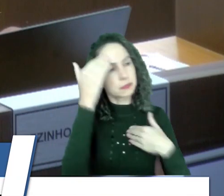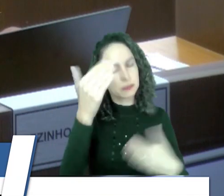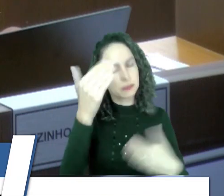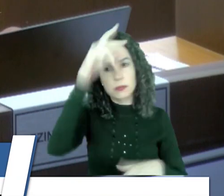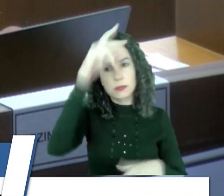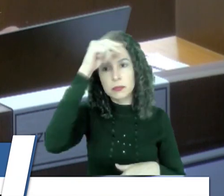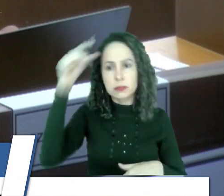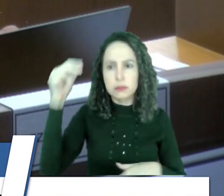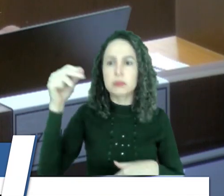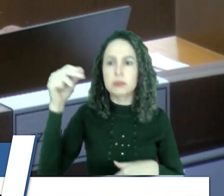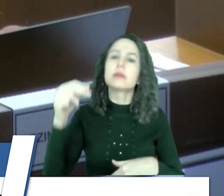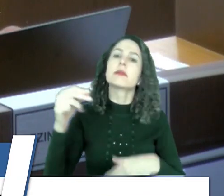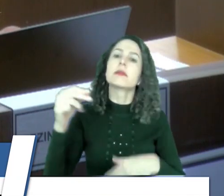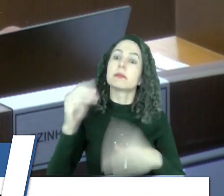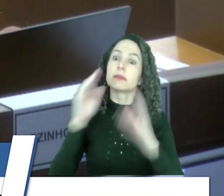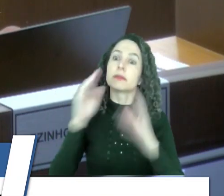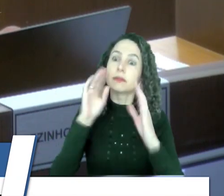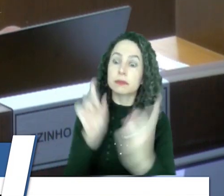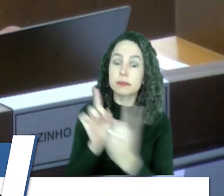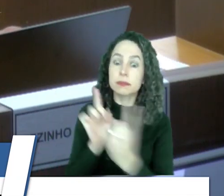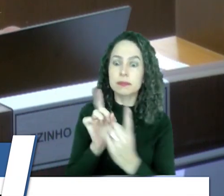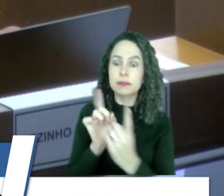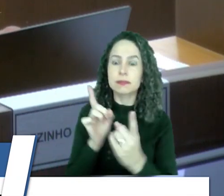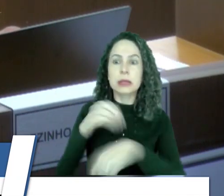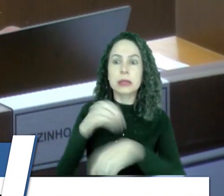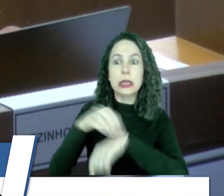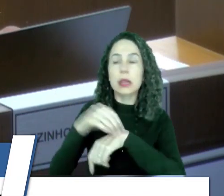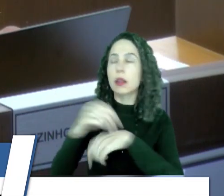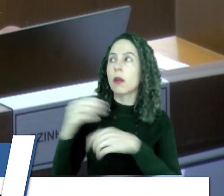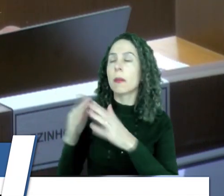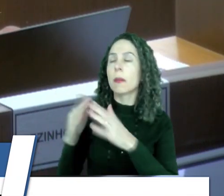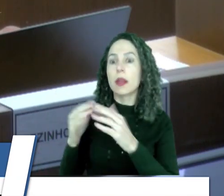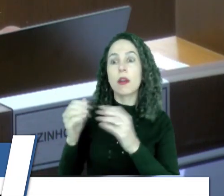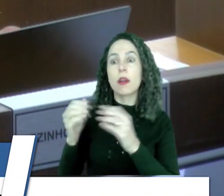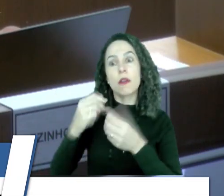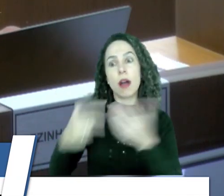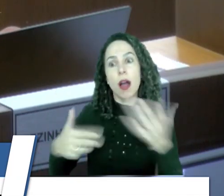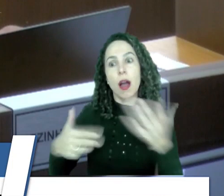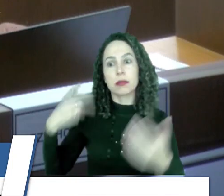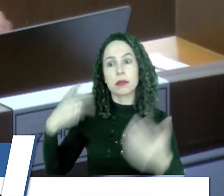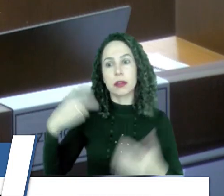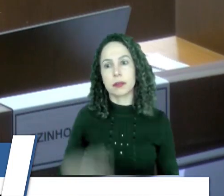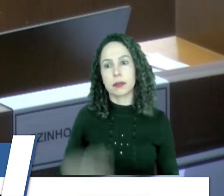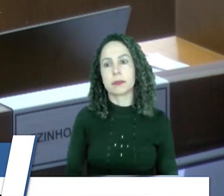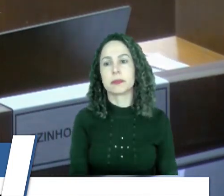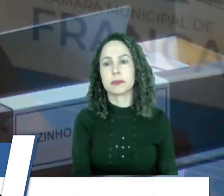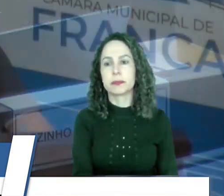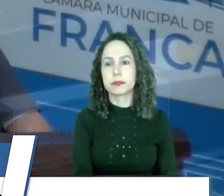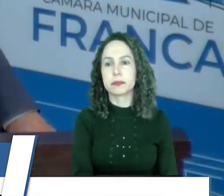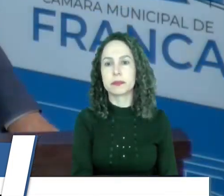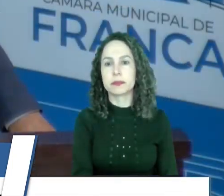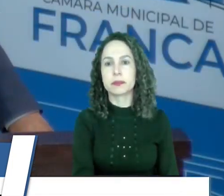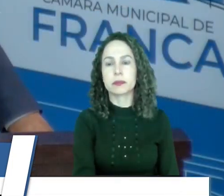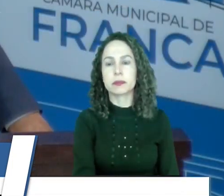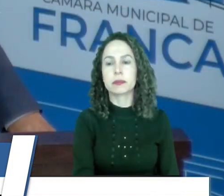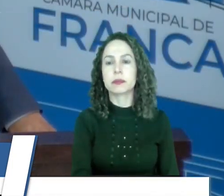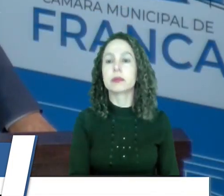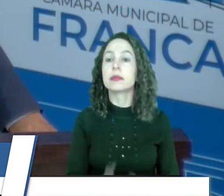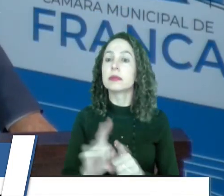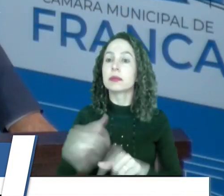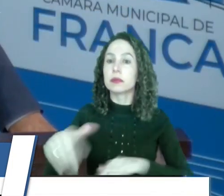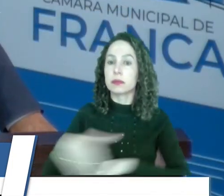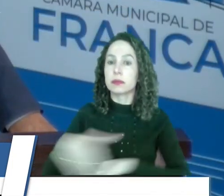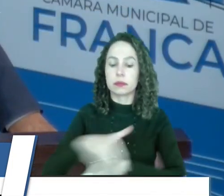atendido a indicação de vários vereadores que fez. E a questão do trânsito, acredito que a Secretaria de Trânsito